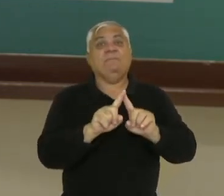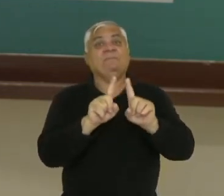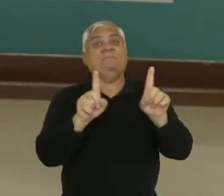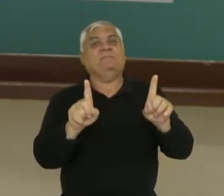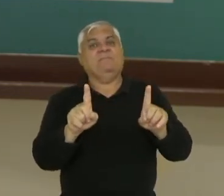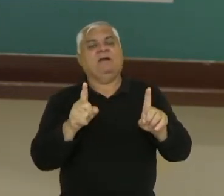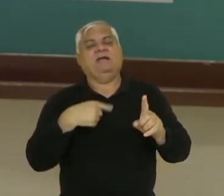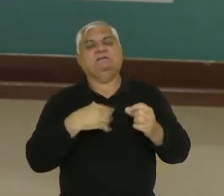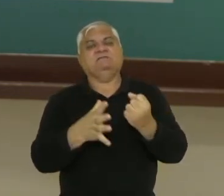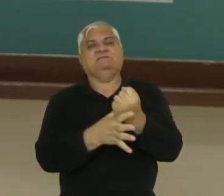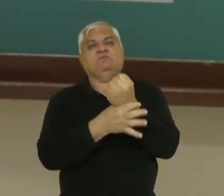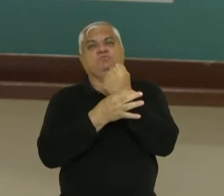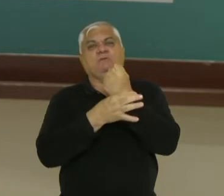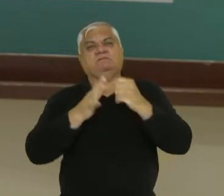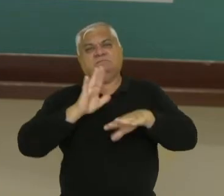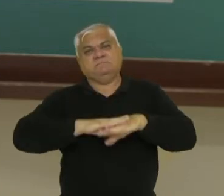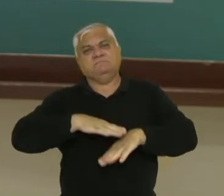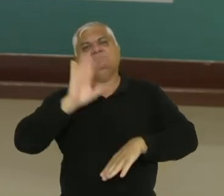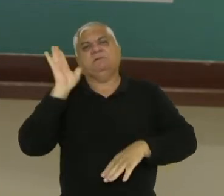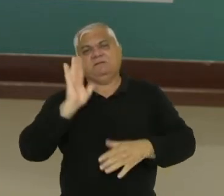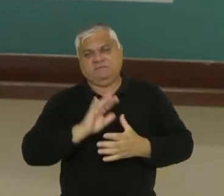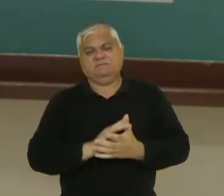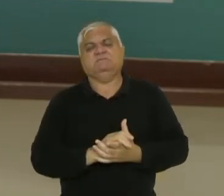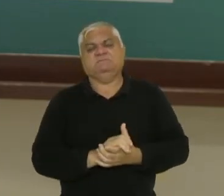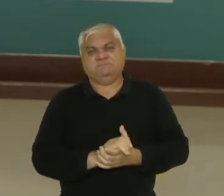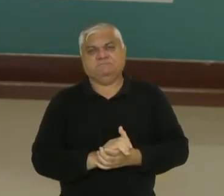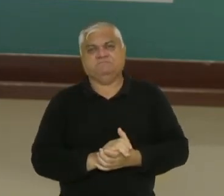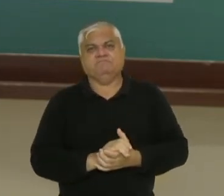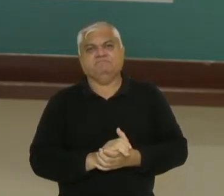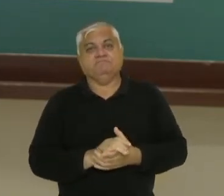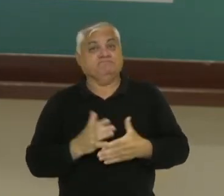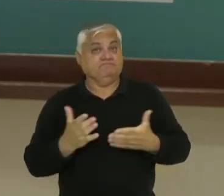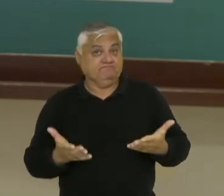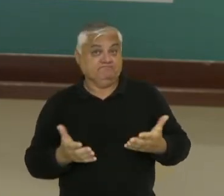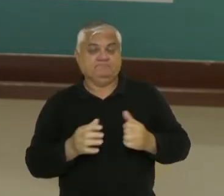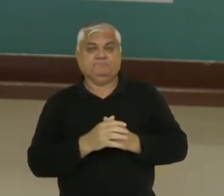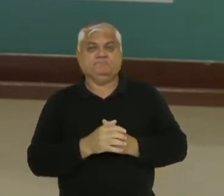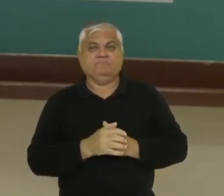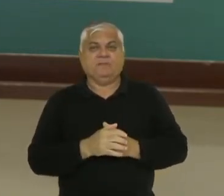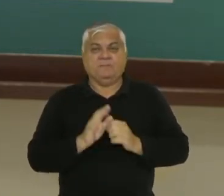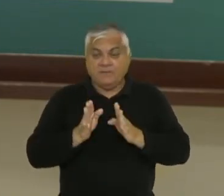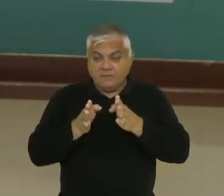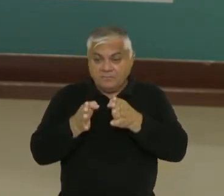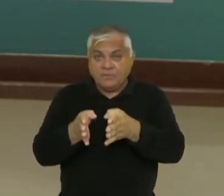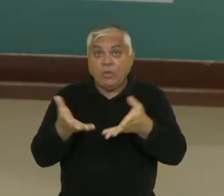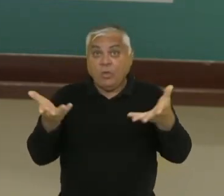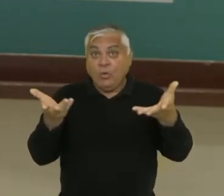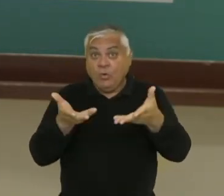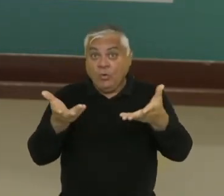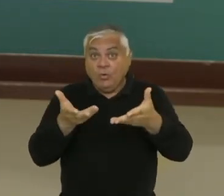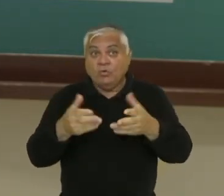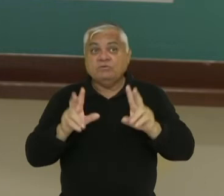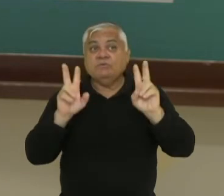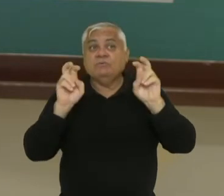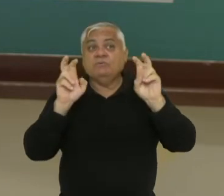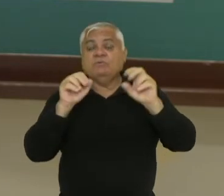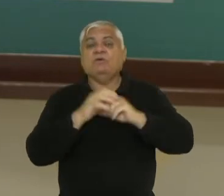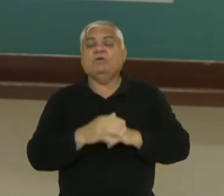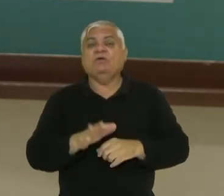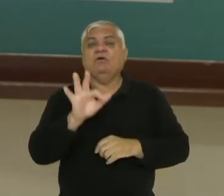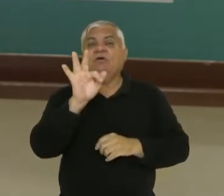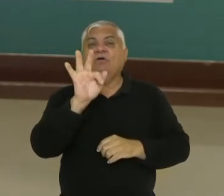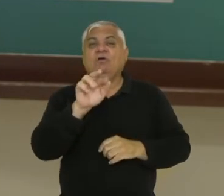vai ter muito mais segurança do dinheiro que você vai investir. No caso específico, hoje a gente vai conversar sobre os